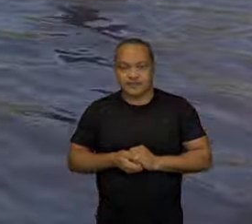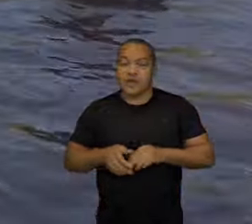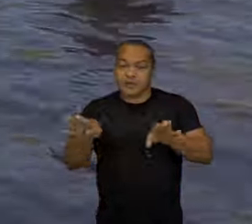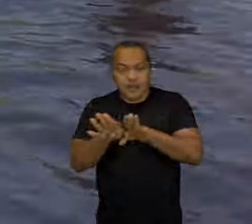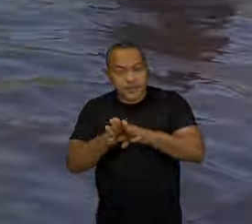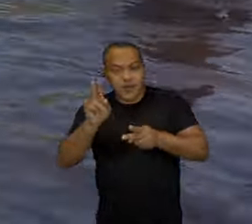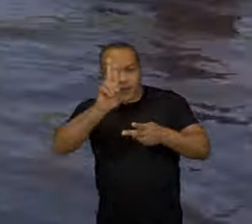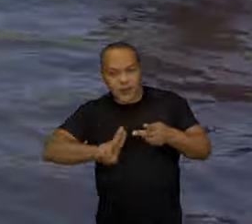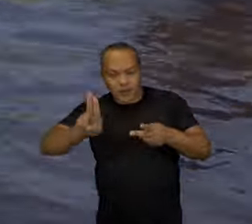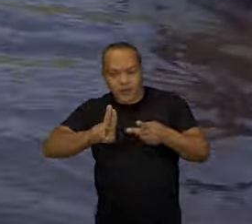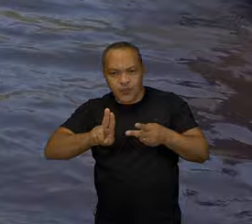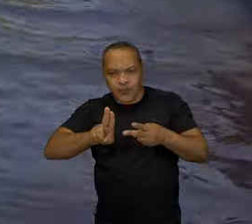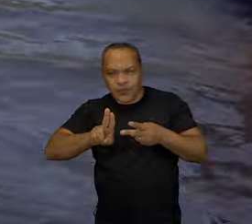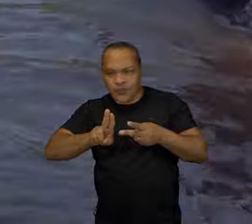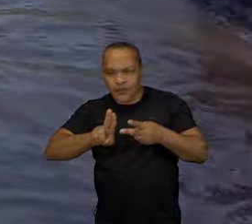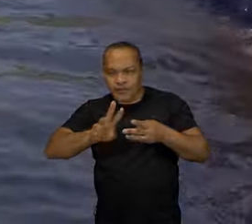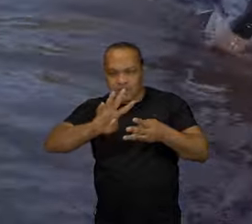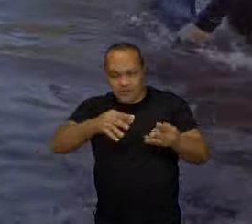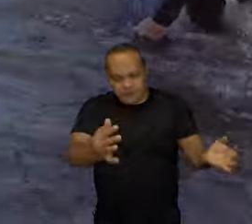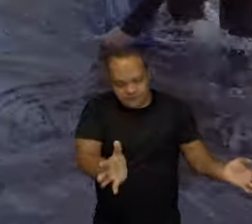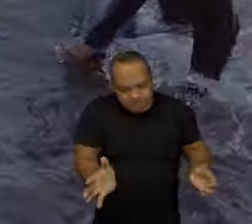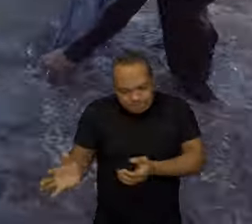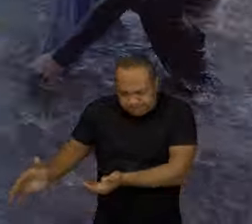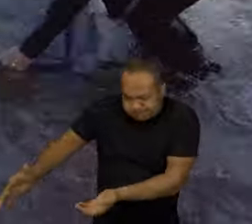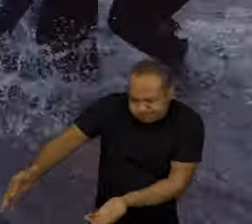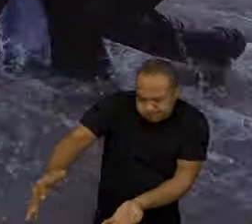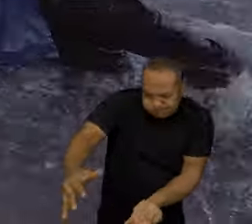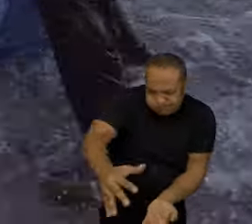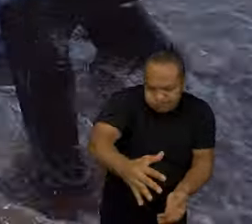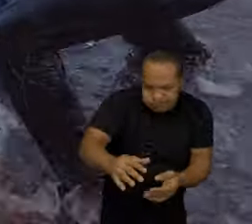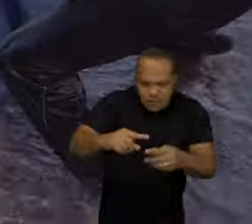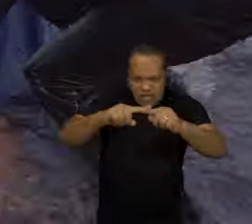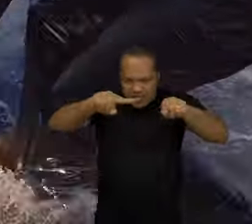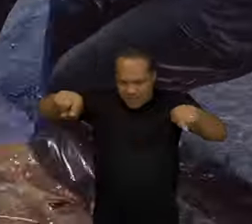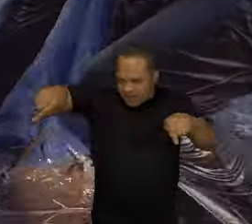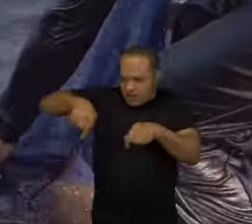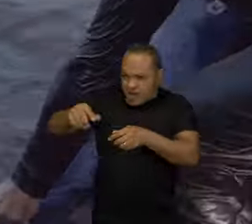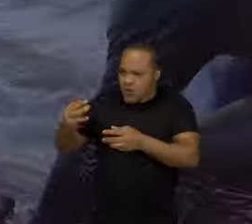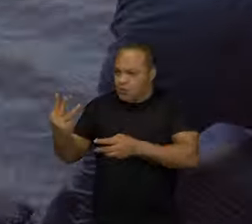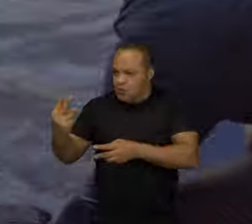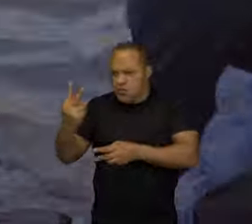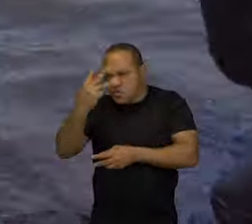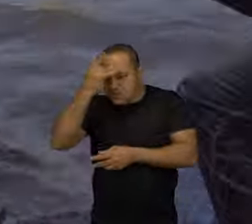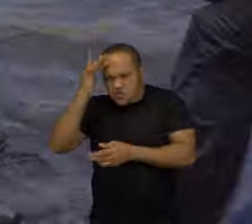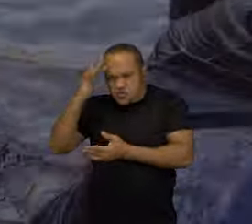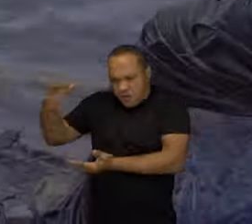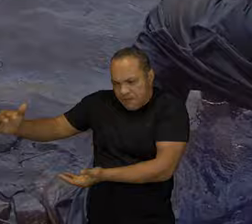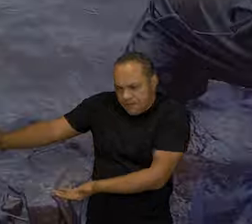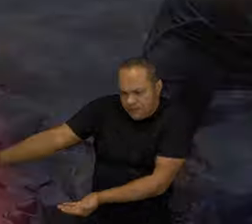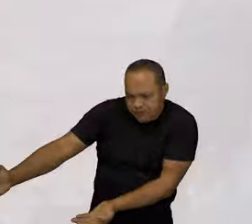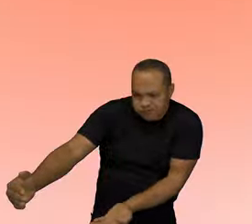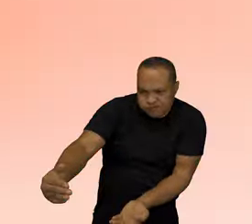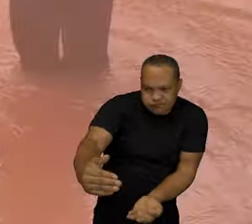Também utilizamos a rede de arrasto, que consiste em uma grande rede retangular que é puxada por 2 pessoas em direção à